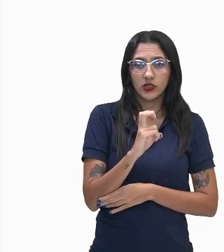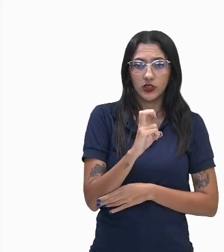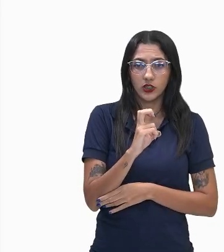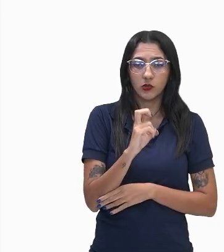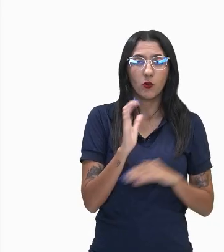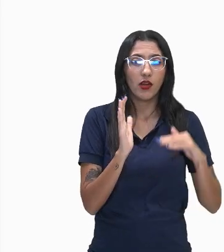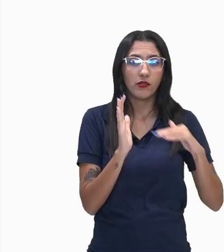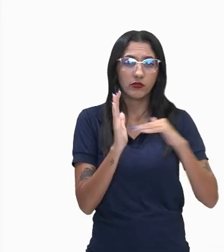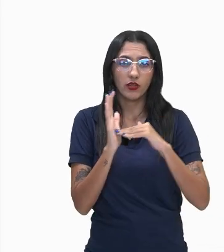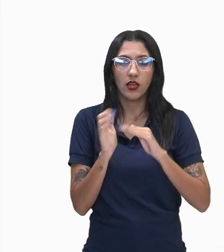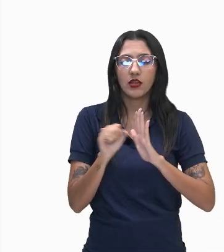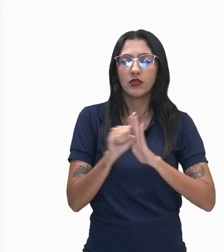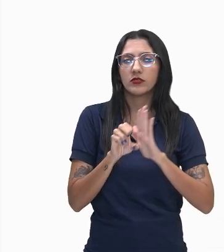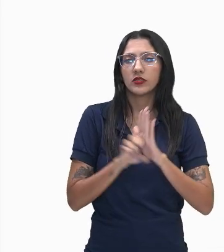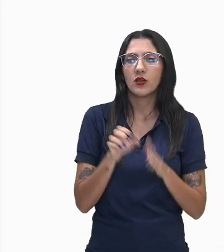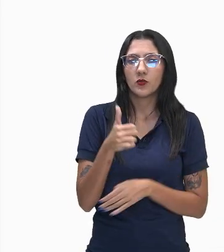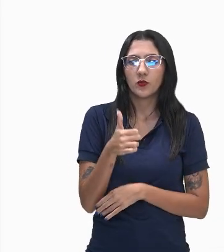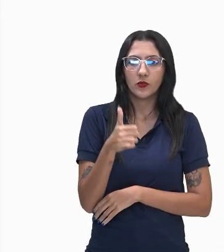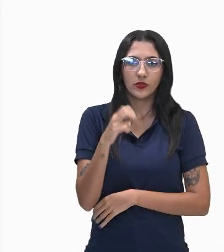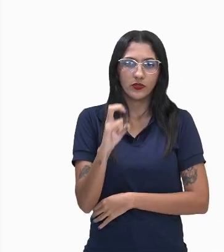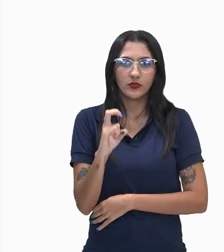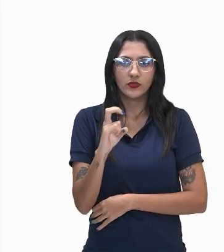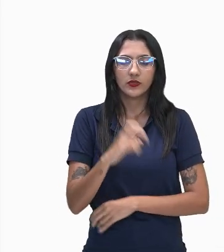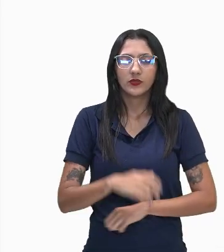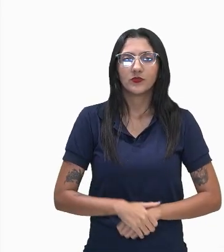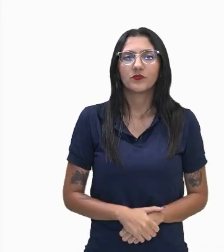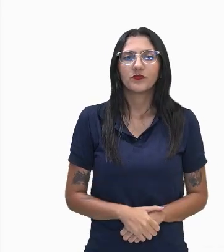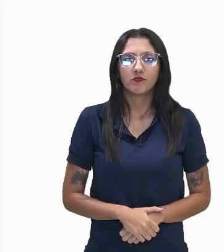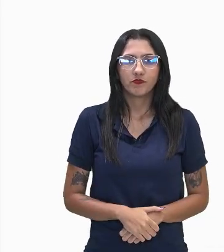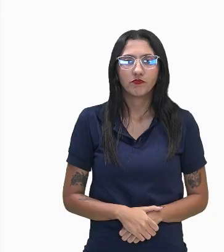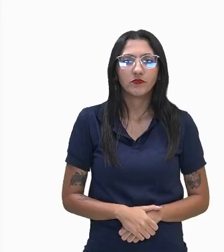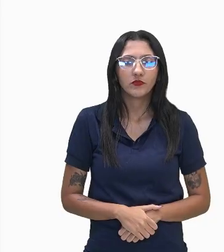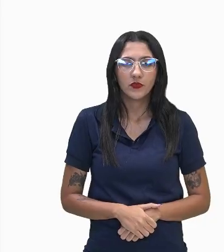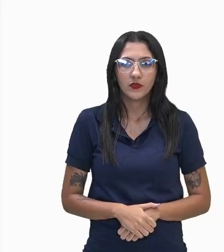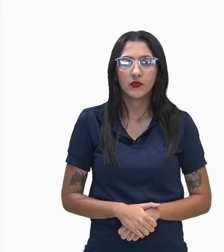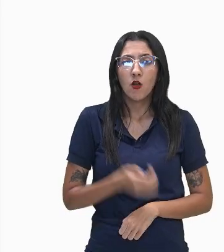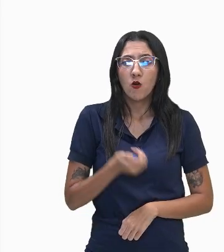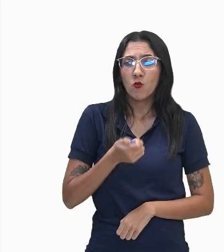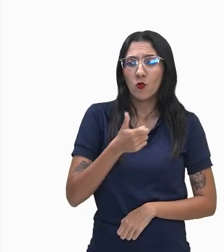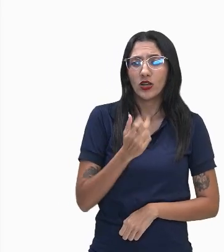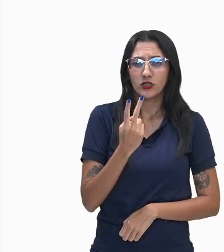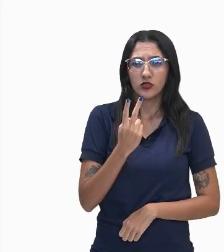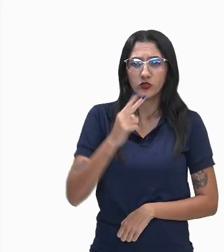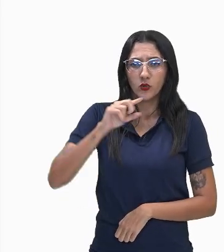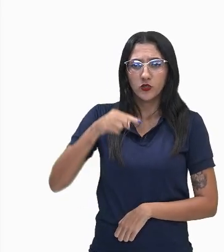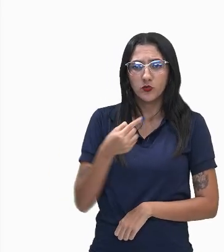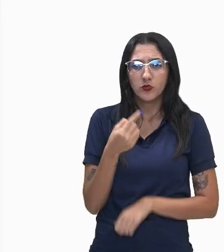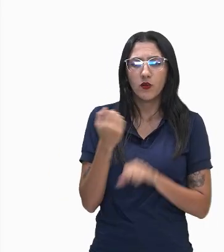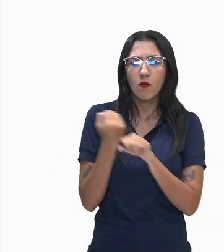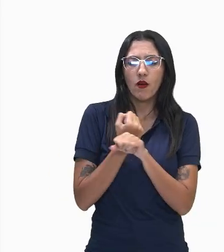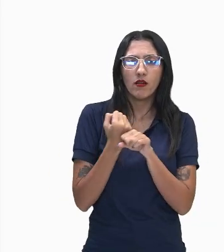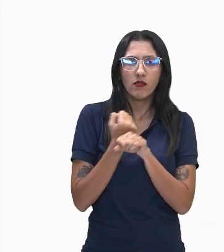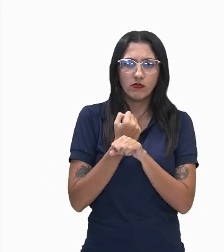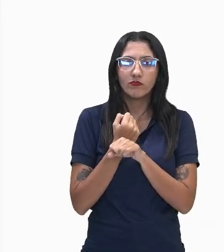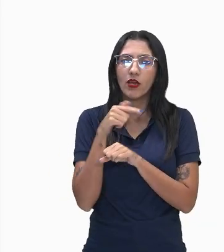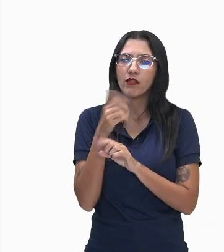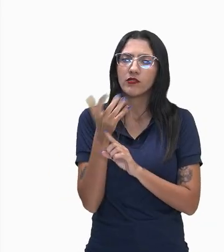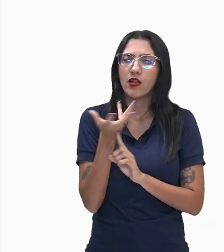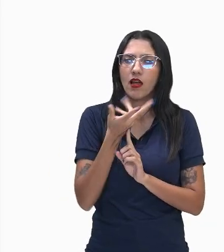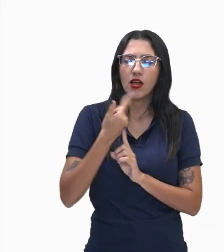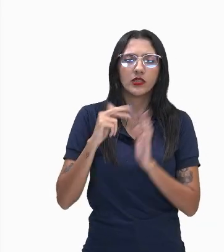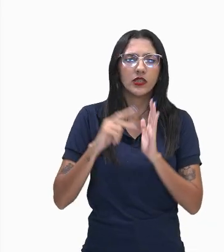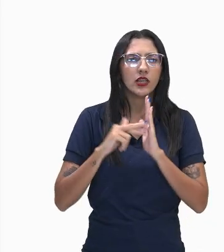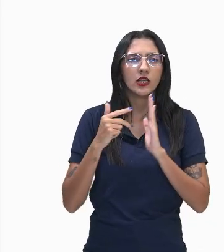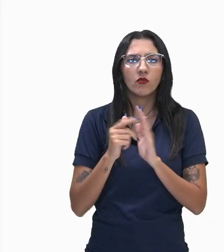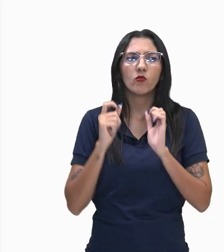século XV. Então, durante quase 2000 anos, a arte significava habilidade